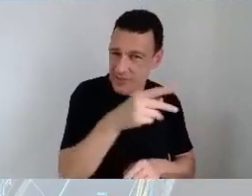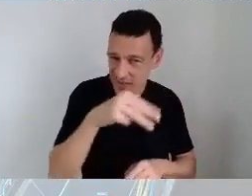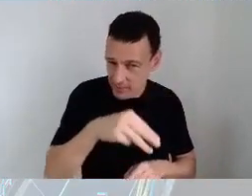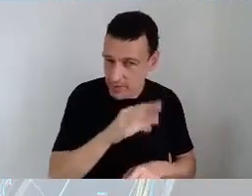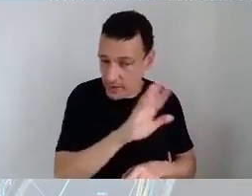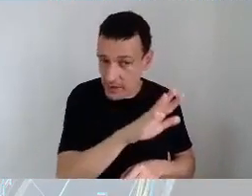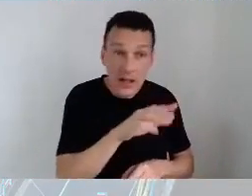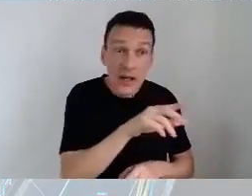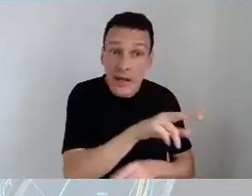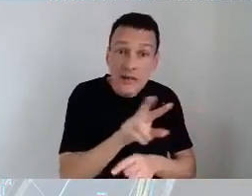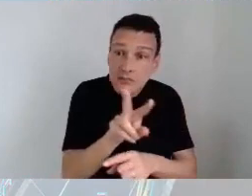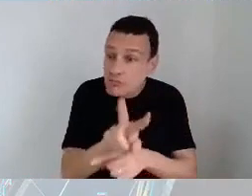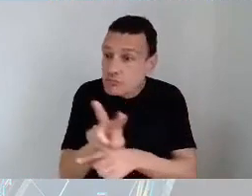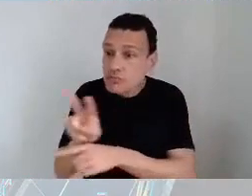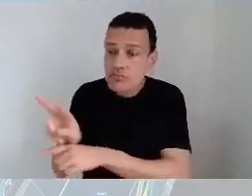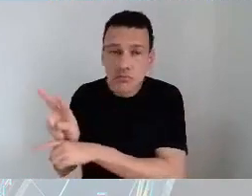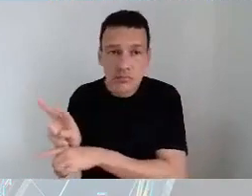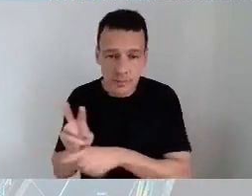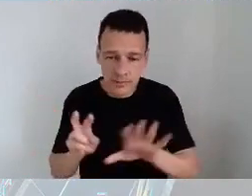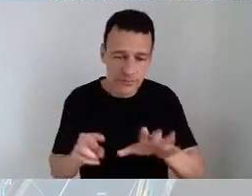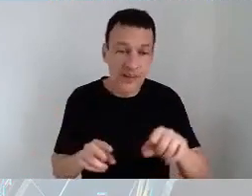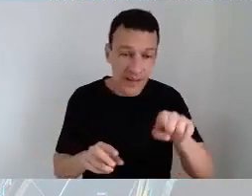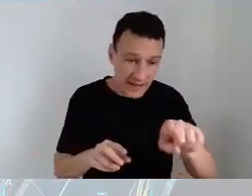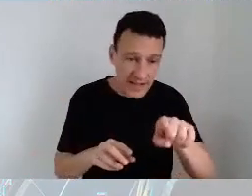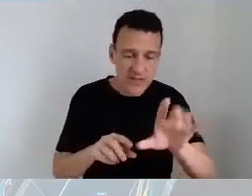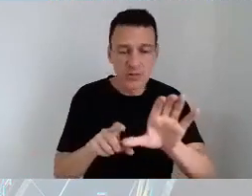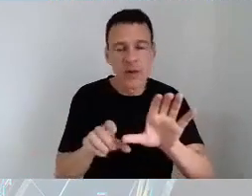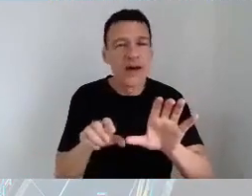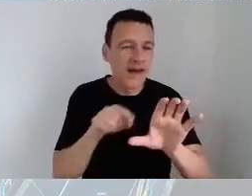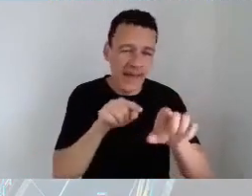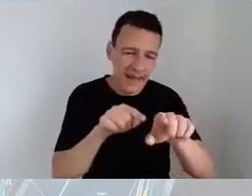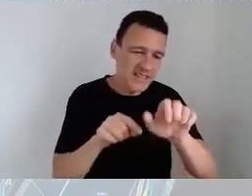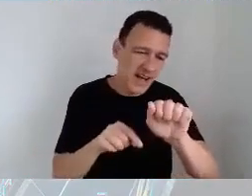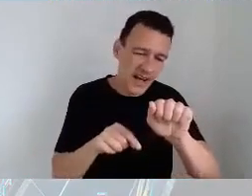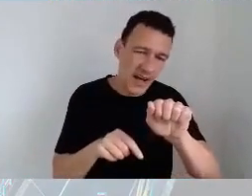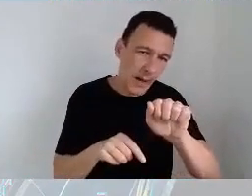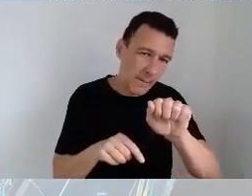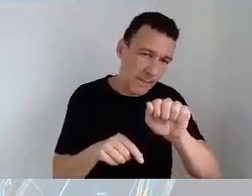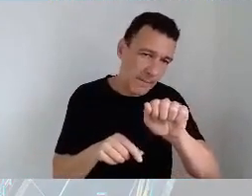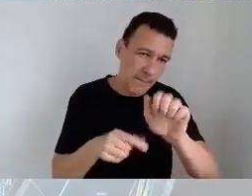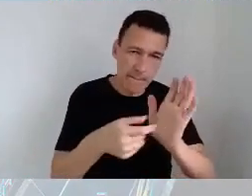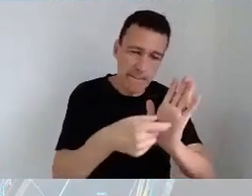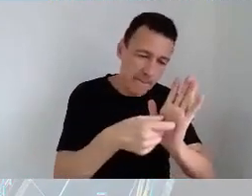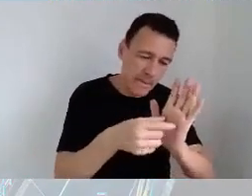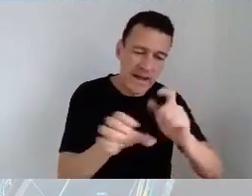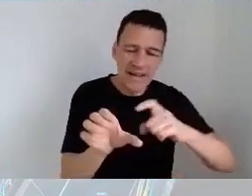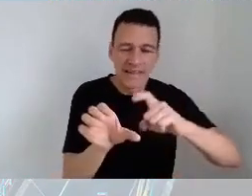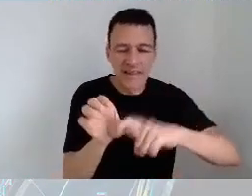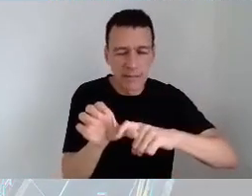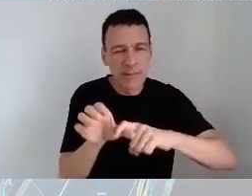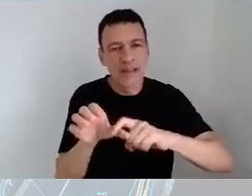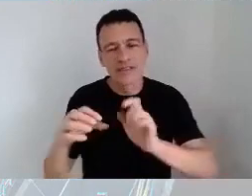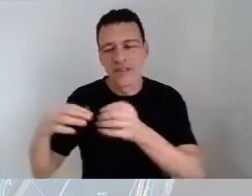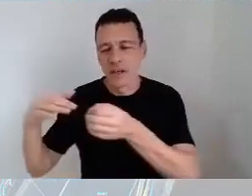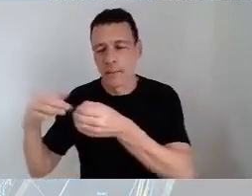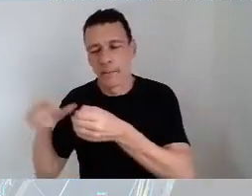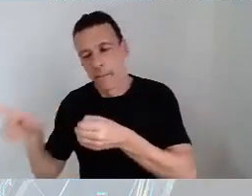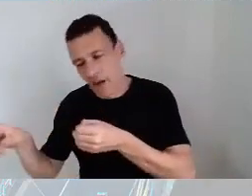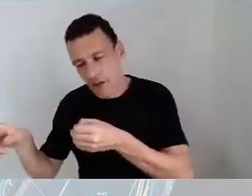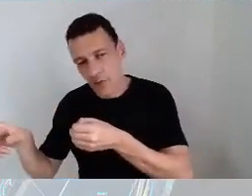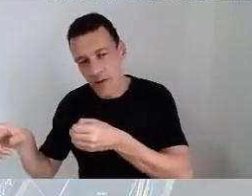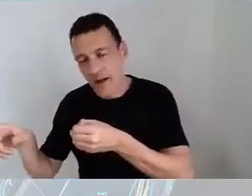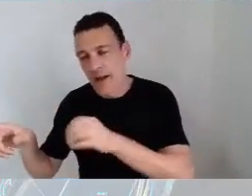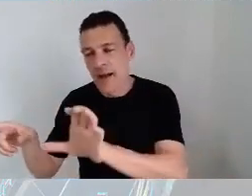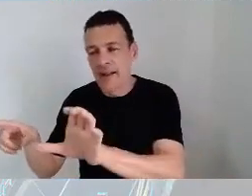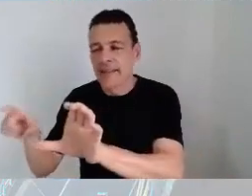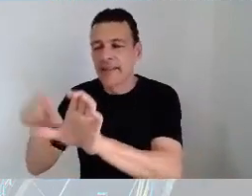as dependências. Tem uma aplicação que integra com um banco de dados, que ela integra com outra aplicação, que ela integra com um